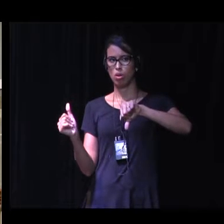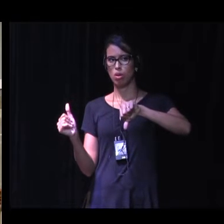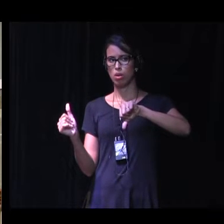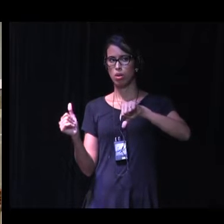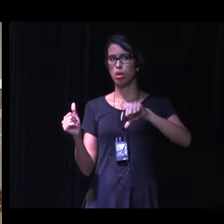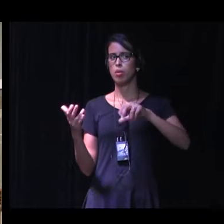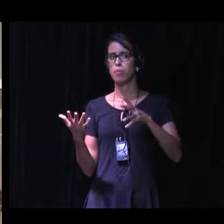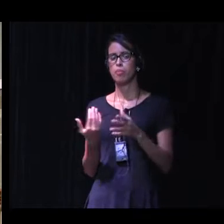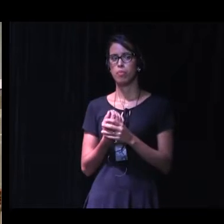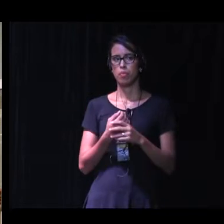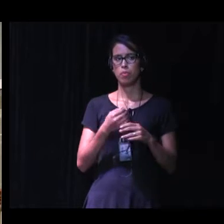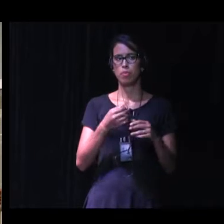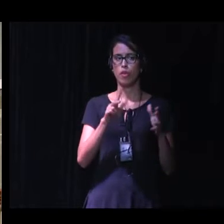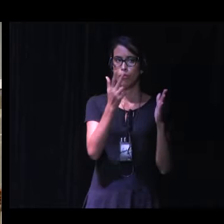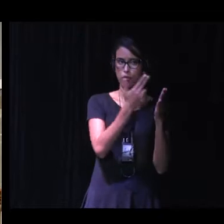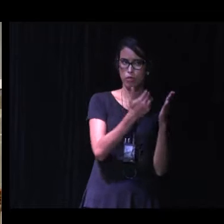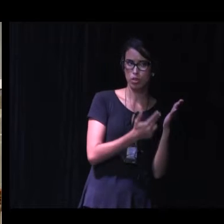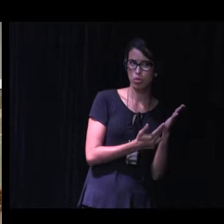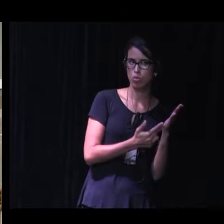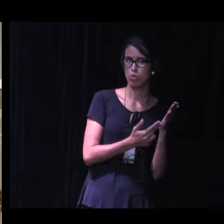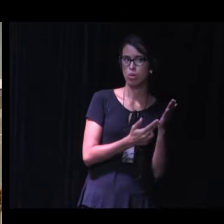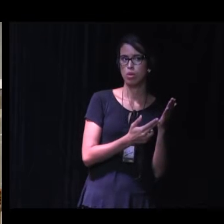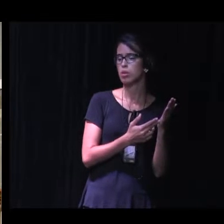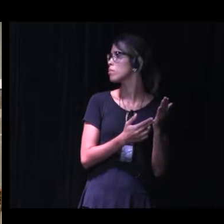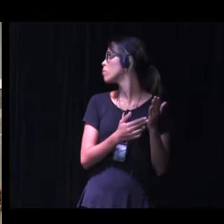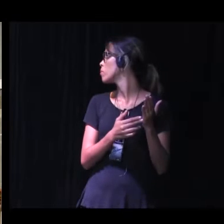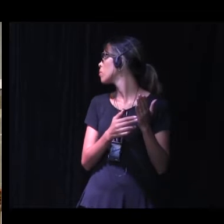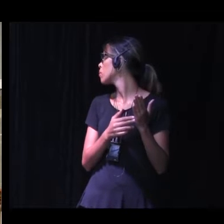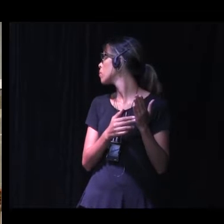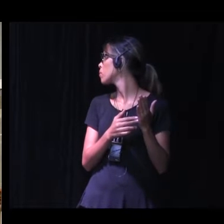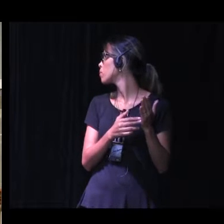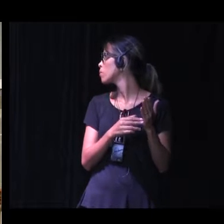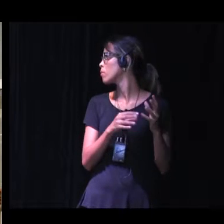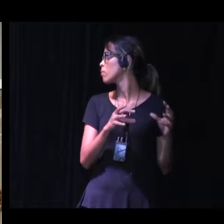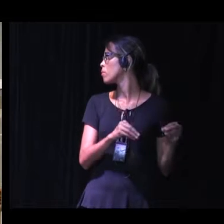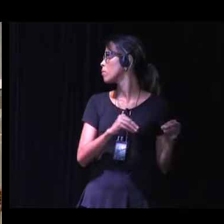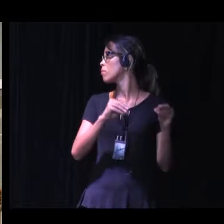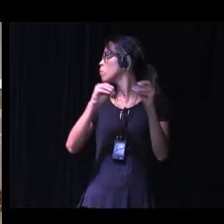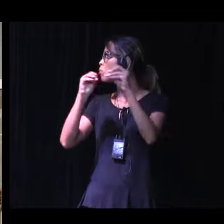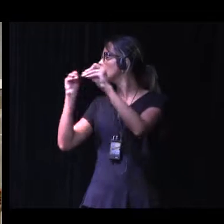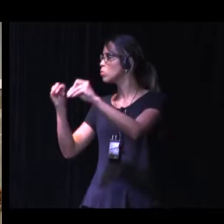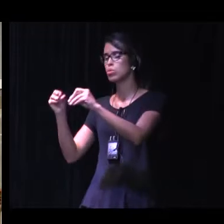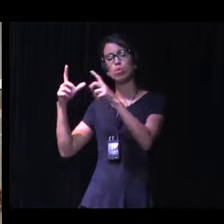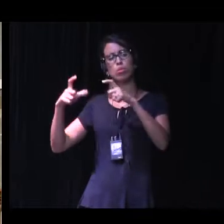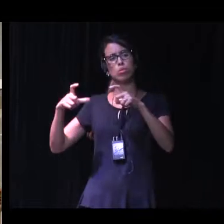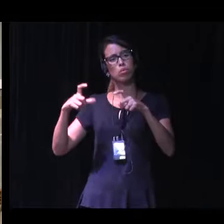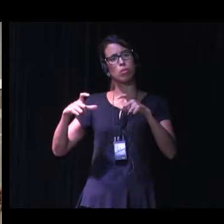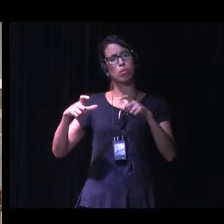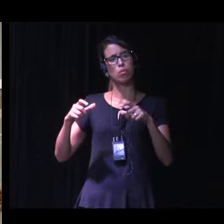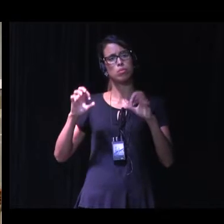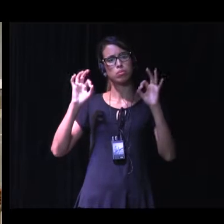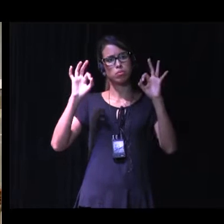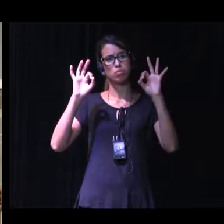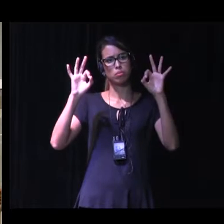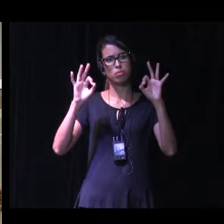Da maneira como usaram no Renascimento, etc., que eram gênios da perspectiva, basicamente